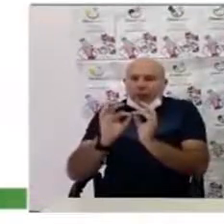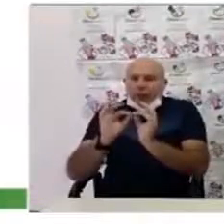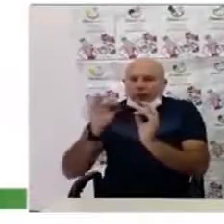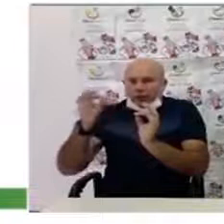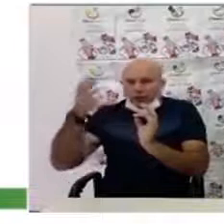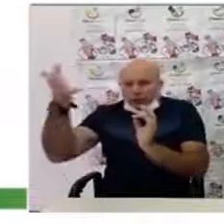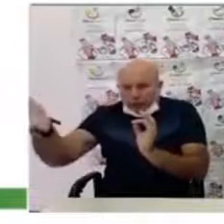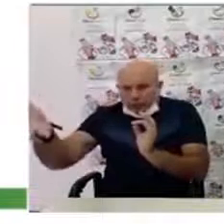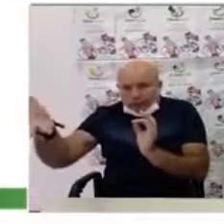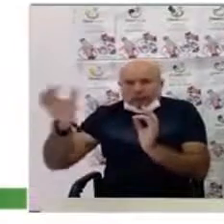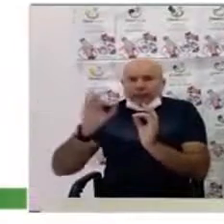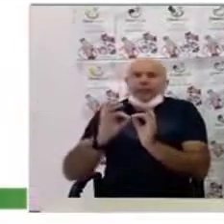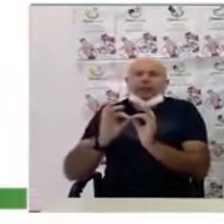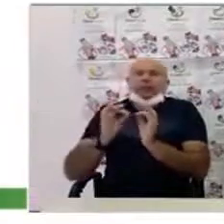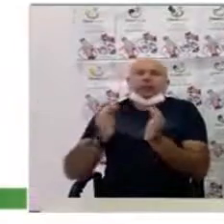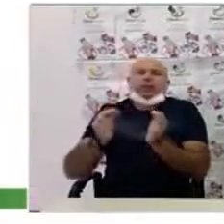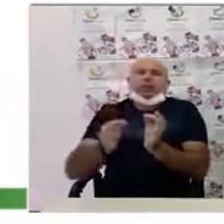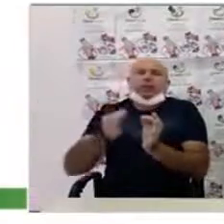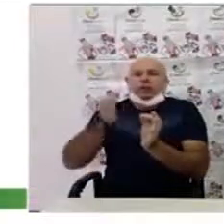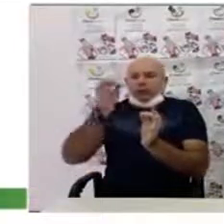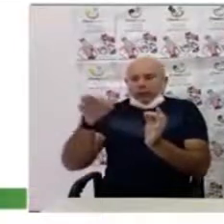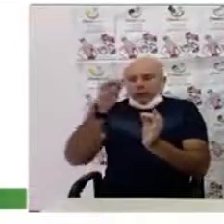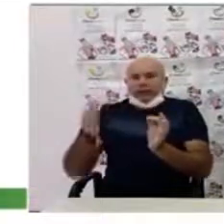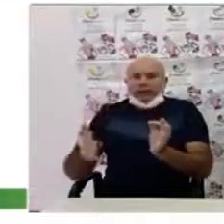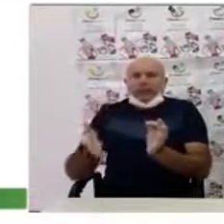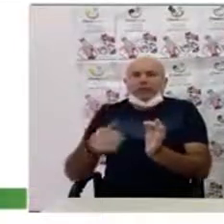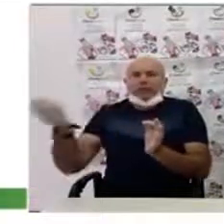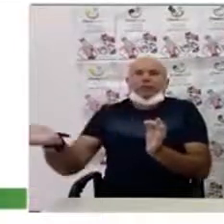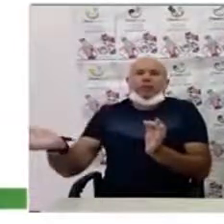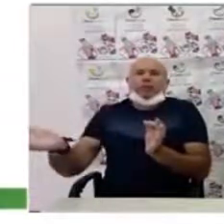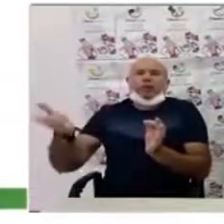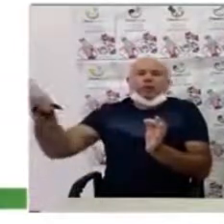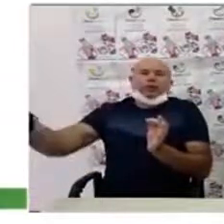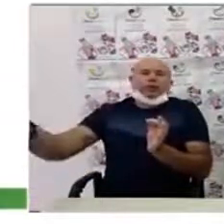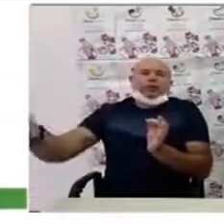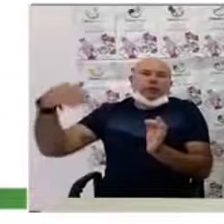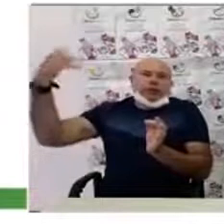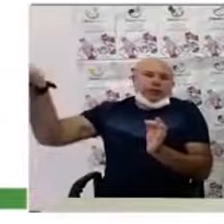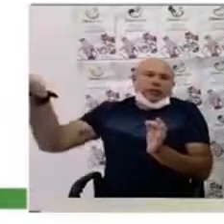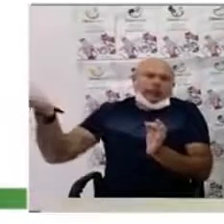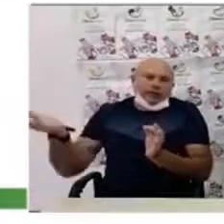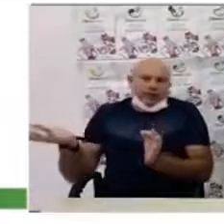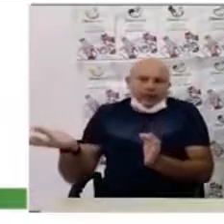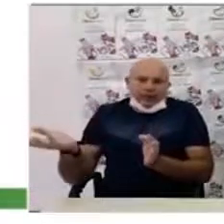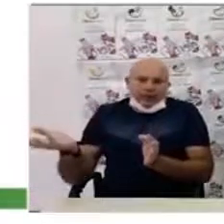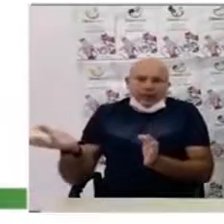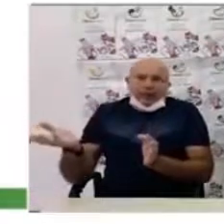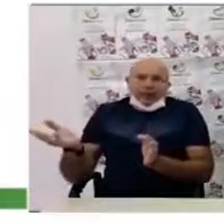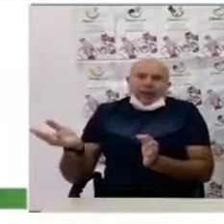um pouquinho mais pesado que o próton, porque quando ele sofre fissão, quebra e vira o próton. O neutrino, que é, na